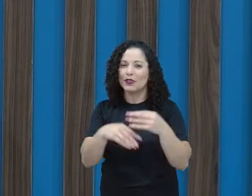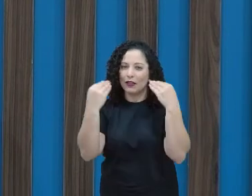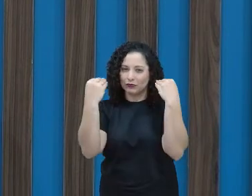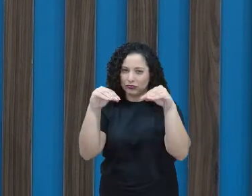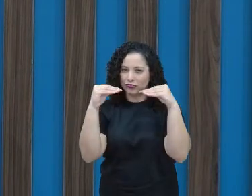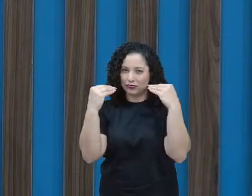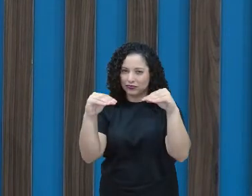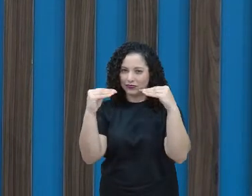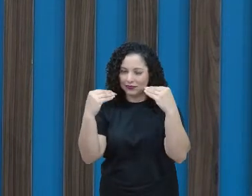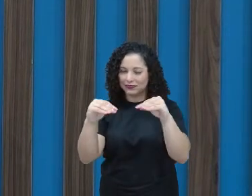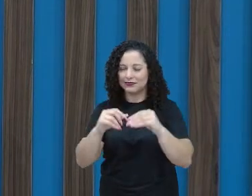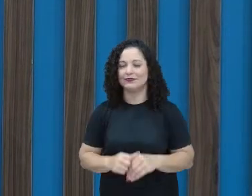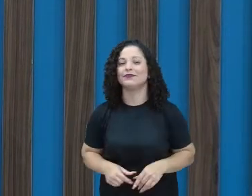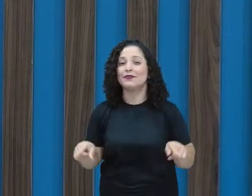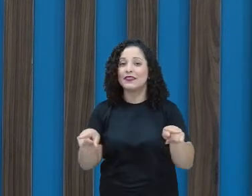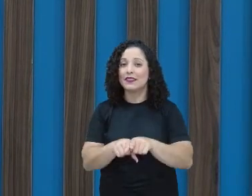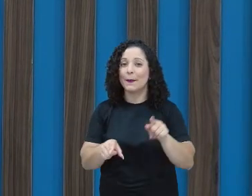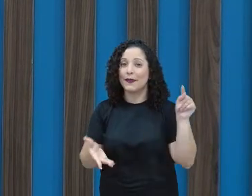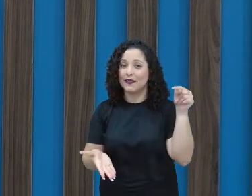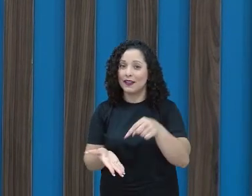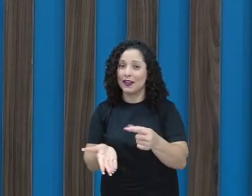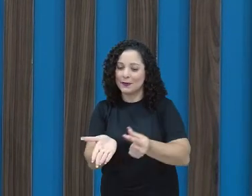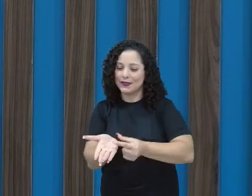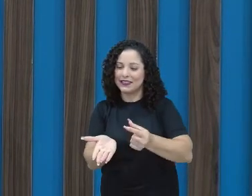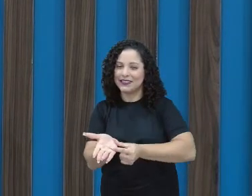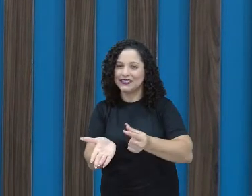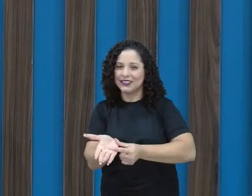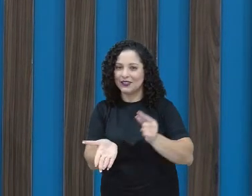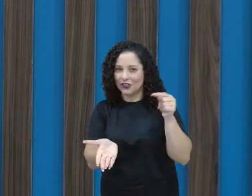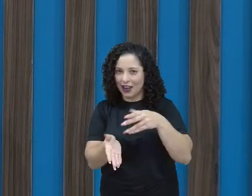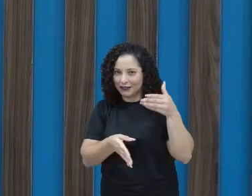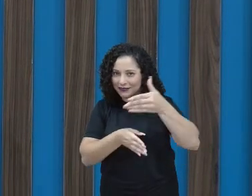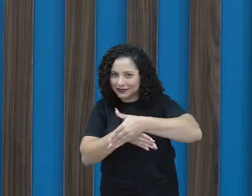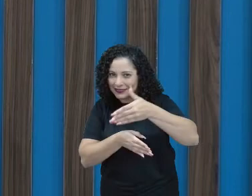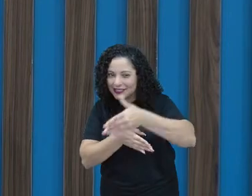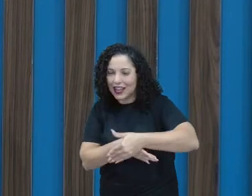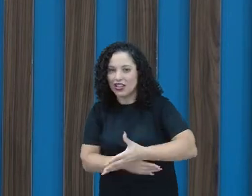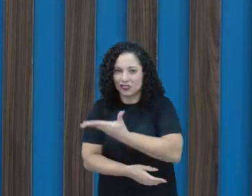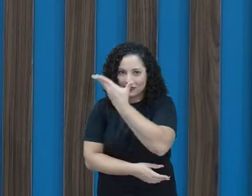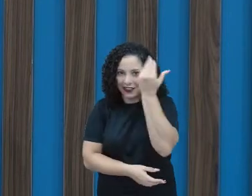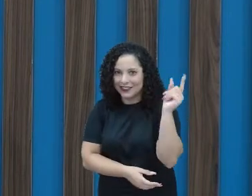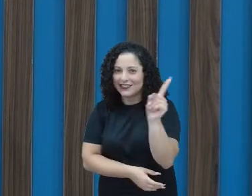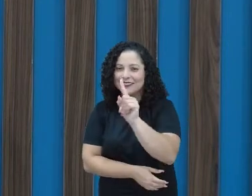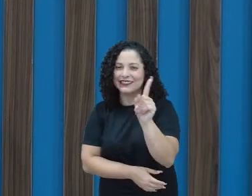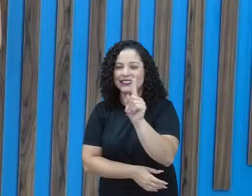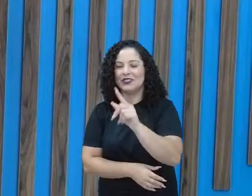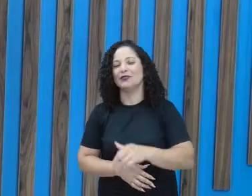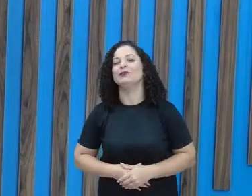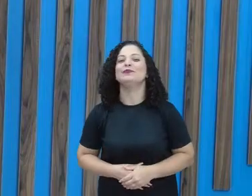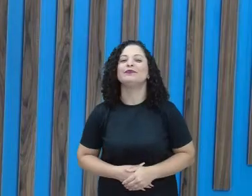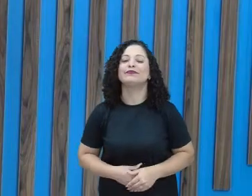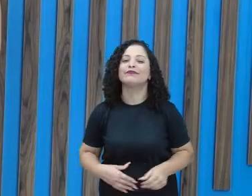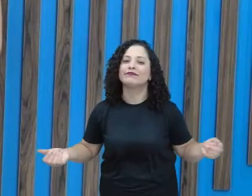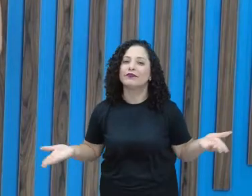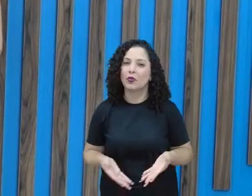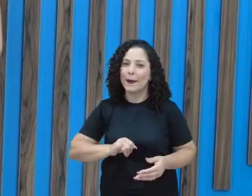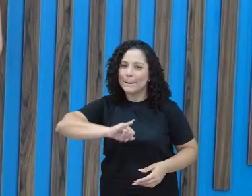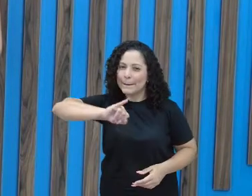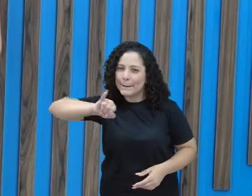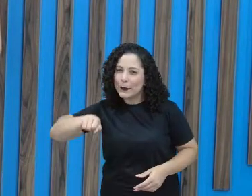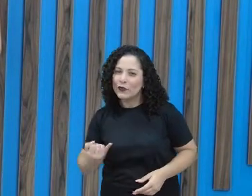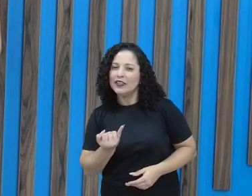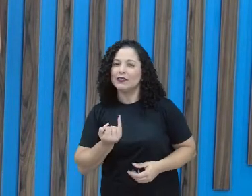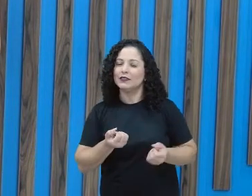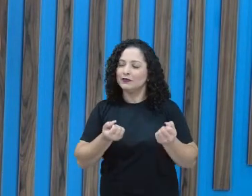prof? Não só no YouTube, como também no aplicativo. Não esqueçam, certo? Aproveitando, professora Carol, quer